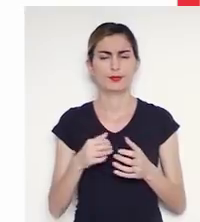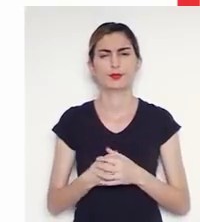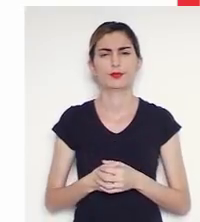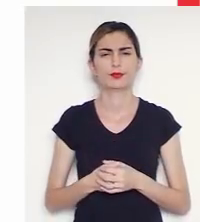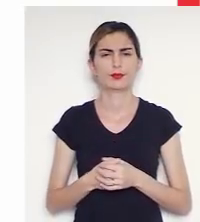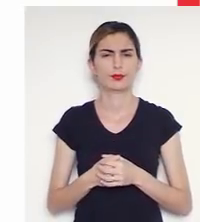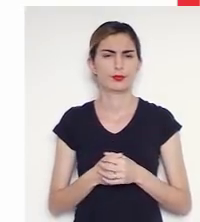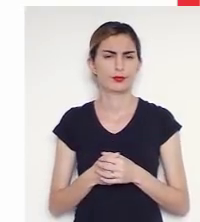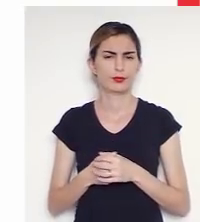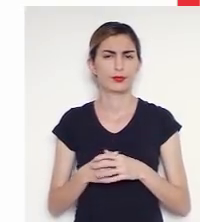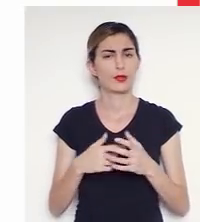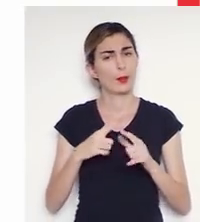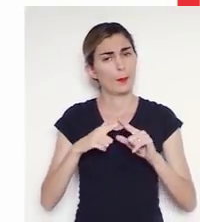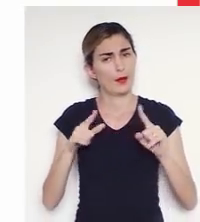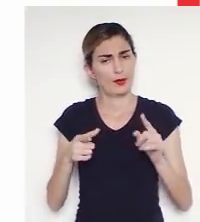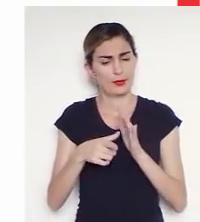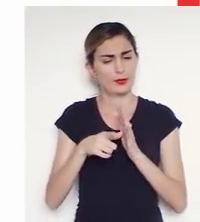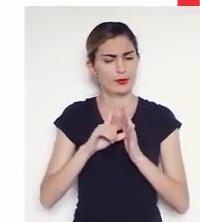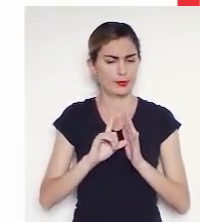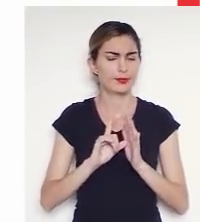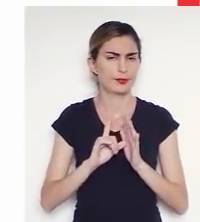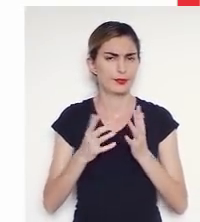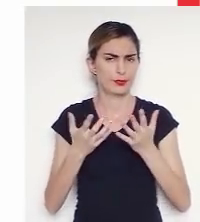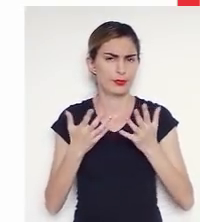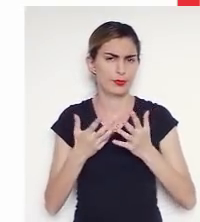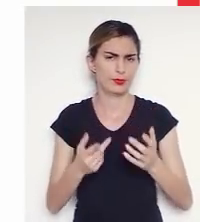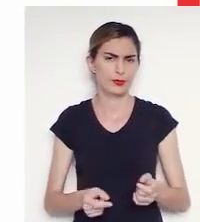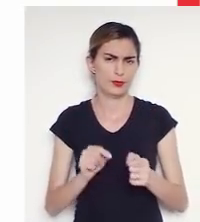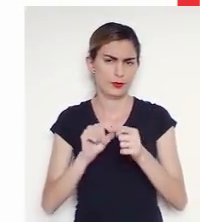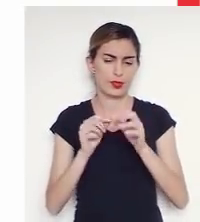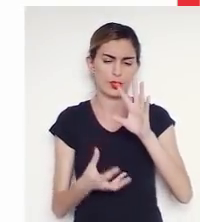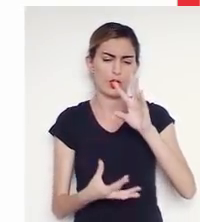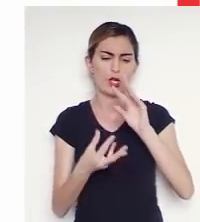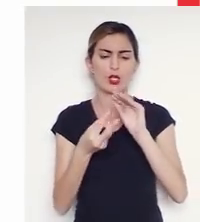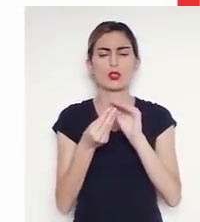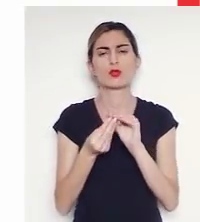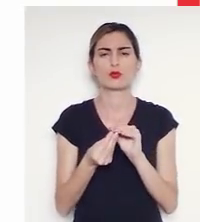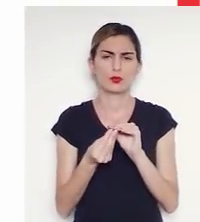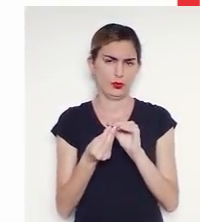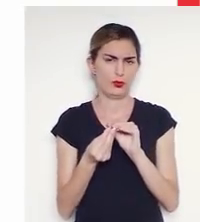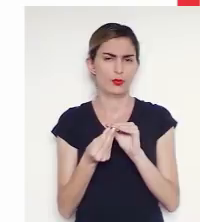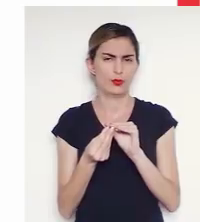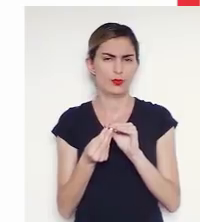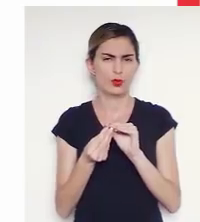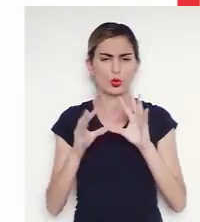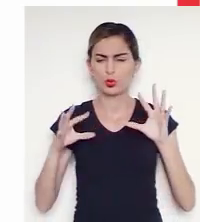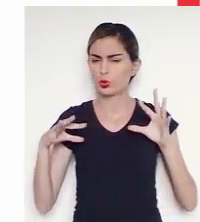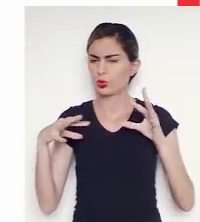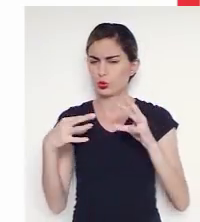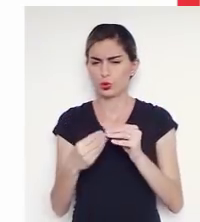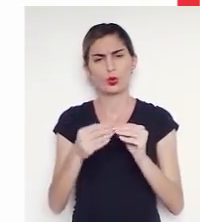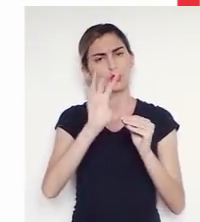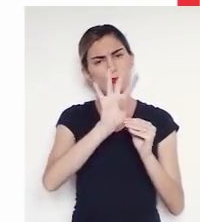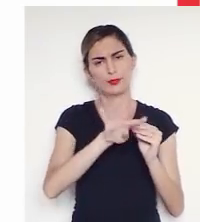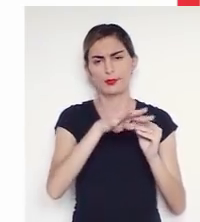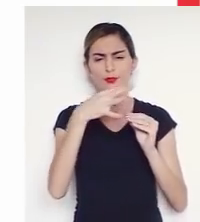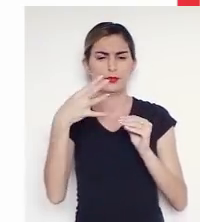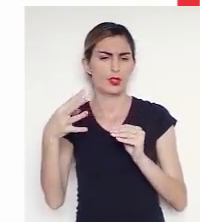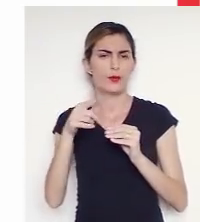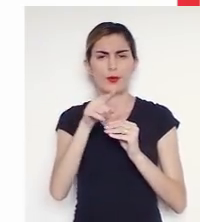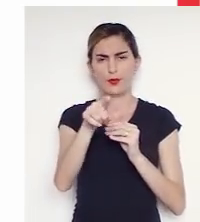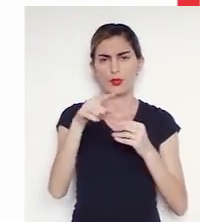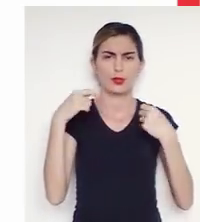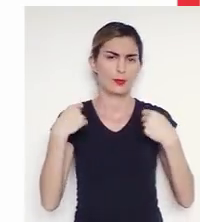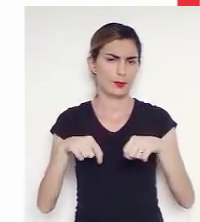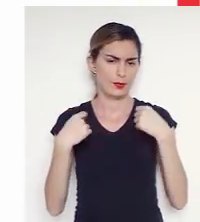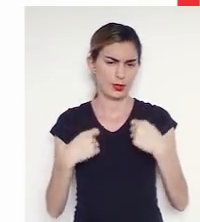lá. Mas antes disso, eu quero fazer um resumão de todas as tabelas que